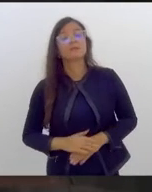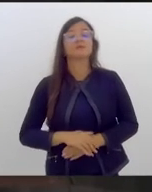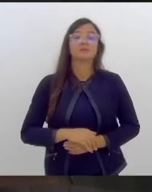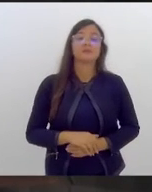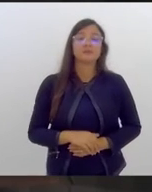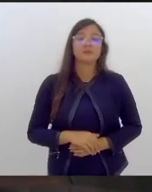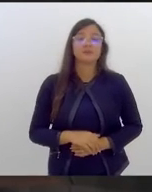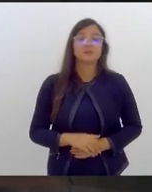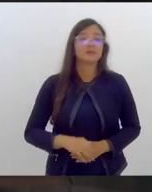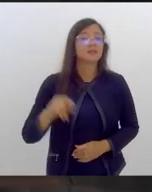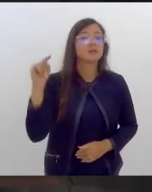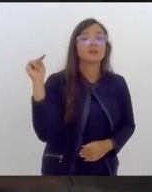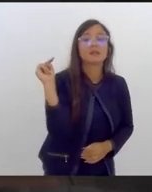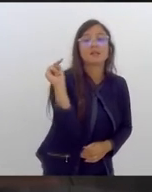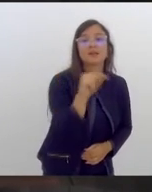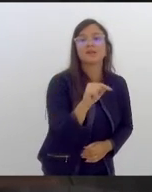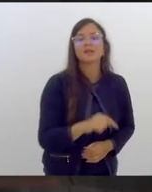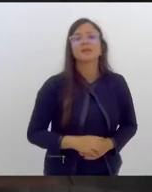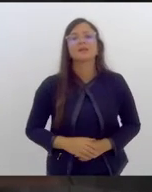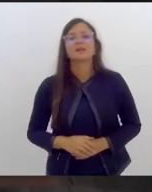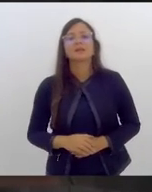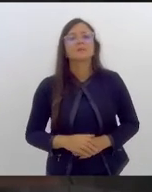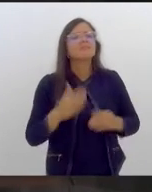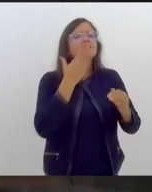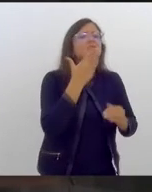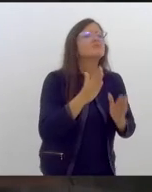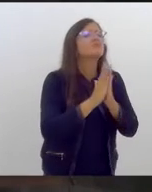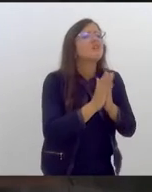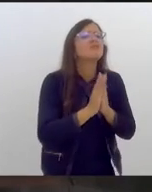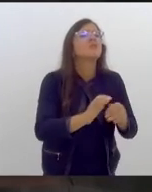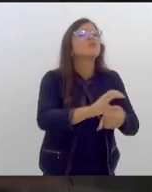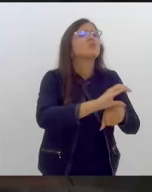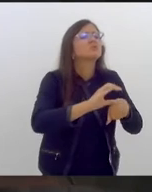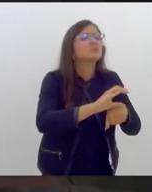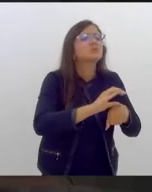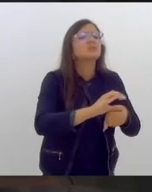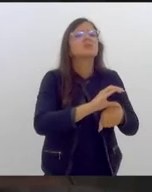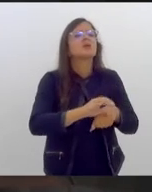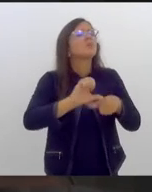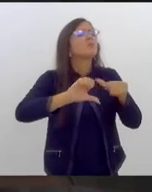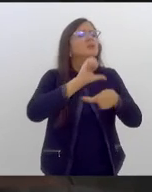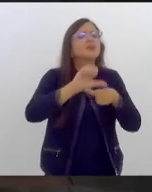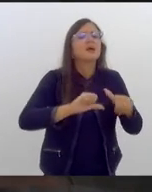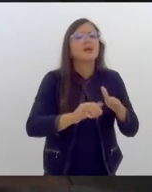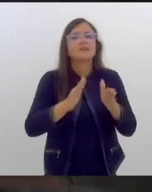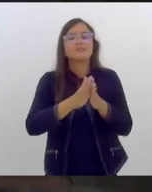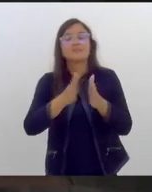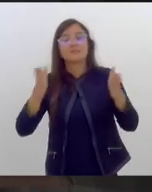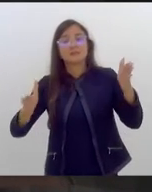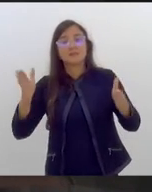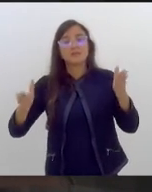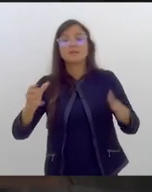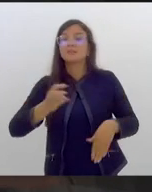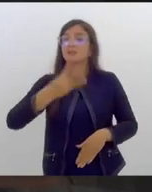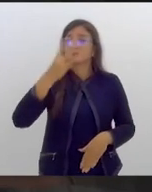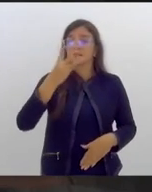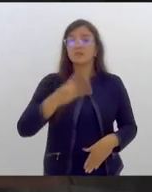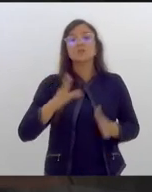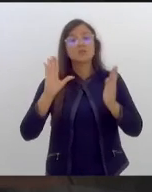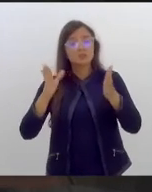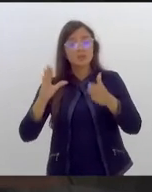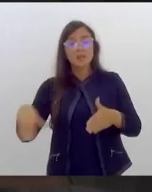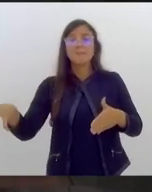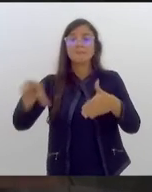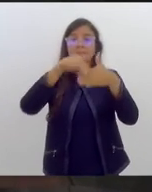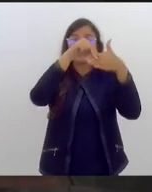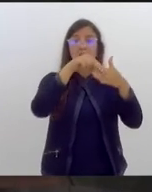para que alterasse a constituição e pudesse disputar um terceiro mandato Não Foram poucos chegou até ser até protocolada uma